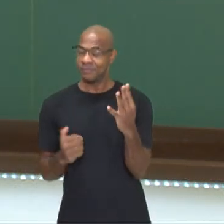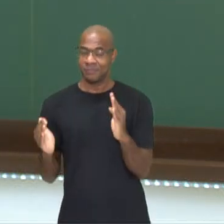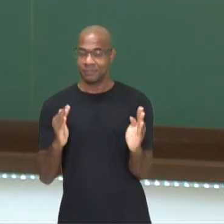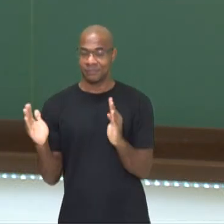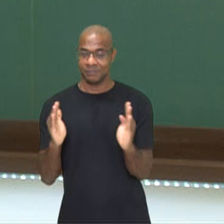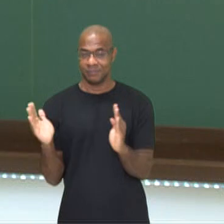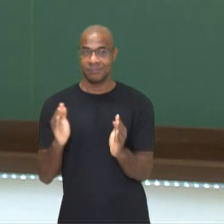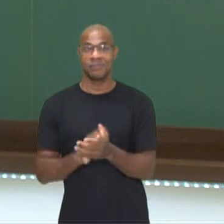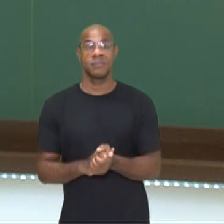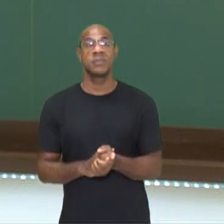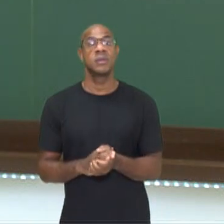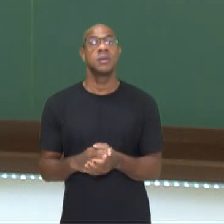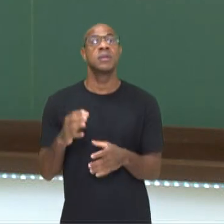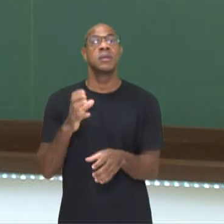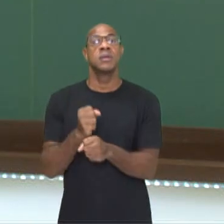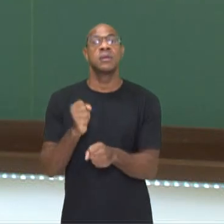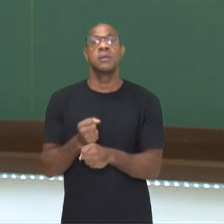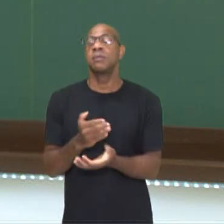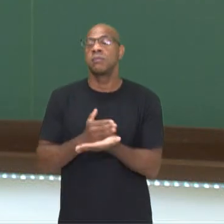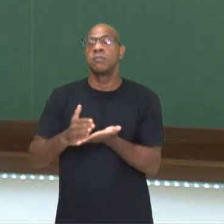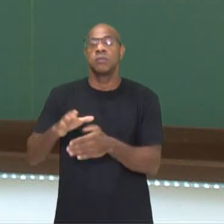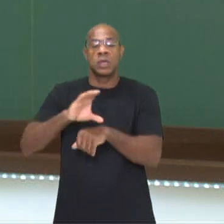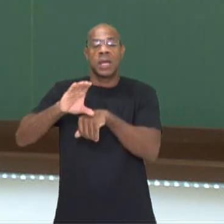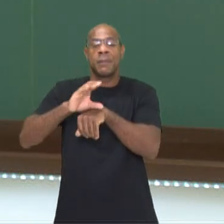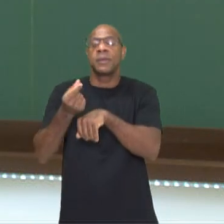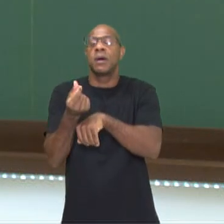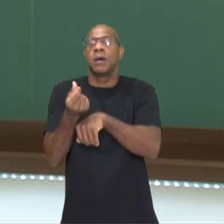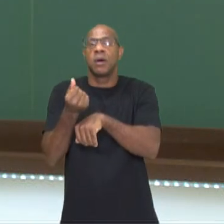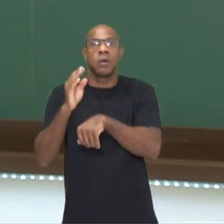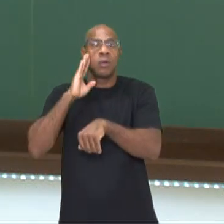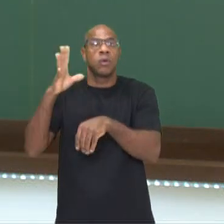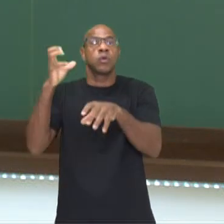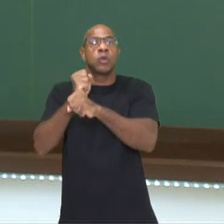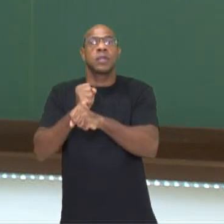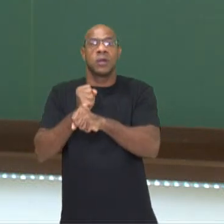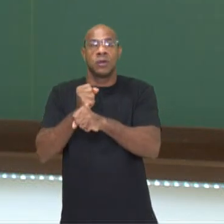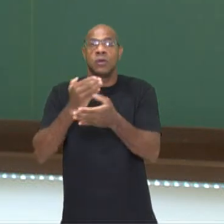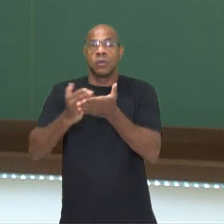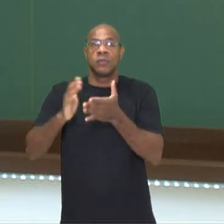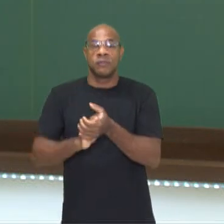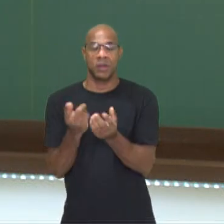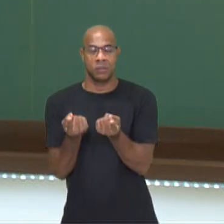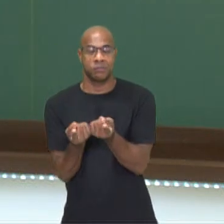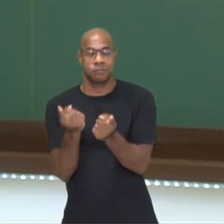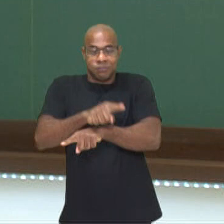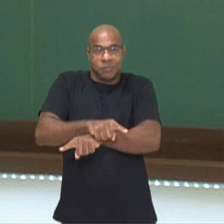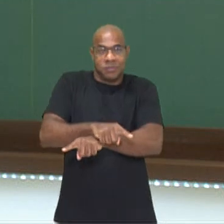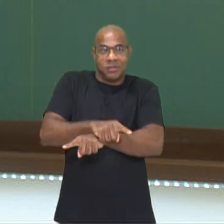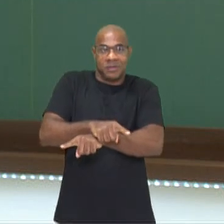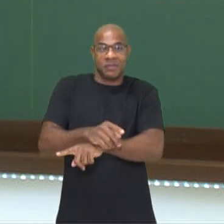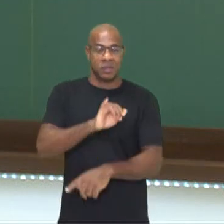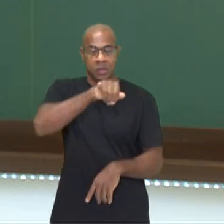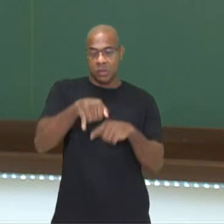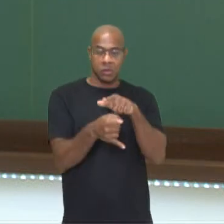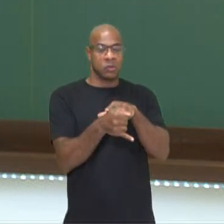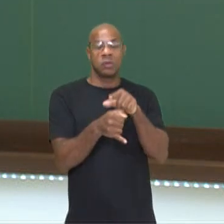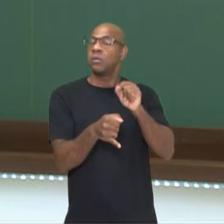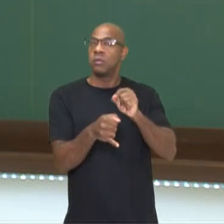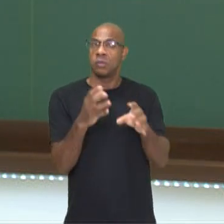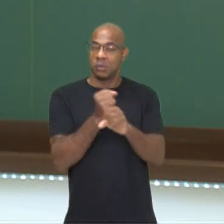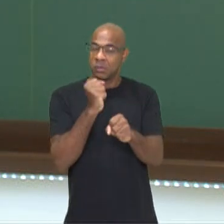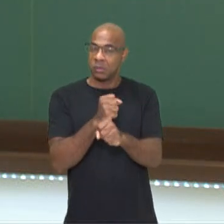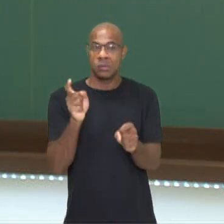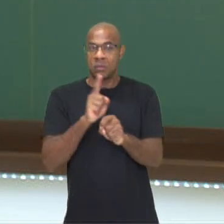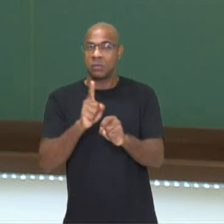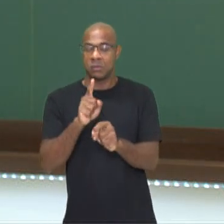ok? E o capital inicial aqui era R$ 1.200. Então, aqui a gente vai inverter. Ao invés de calcular o J, que é os juros da